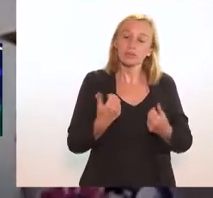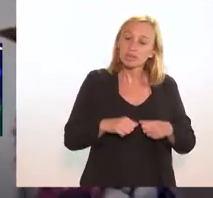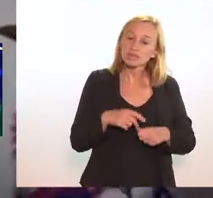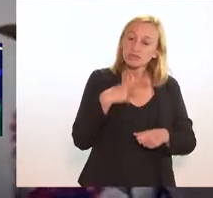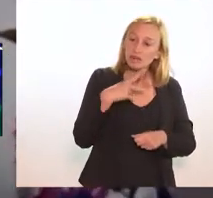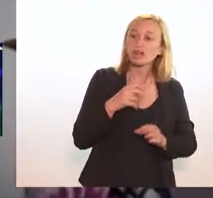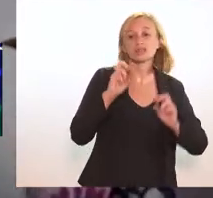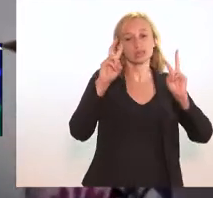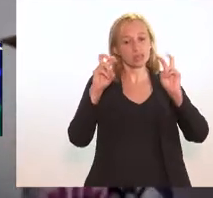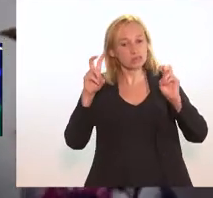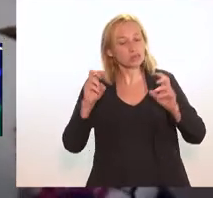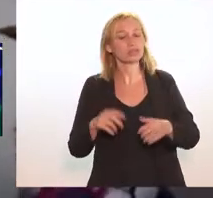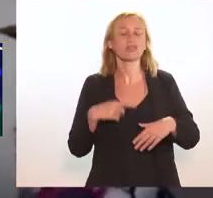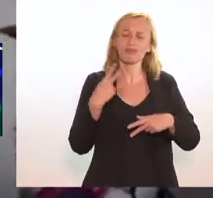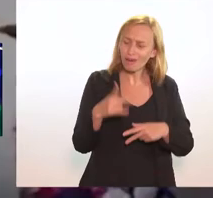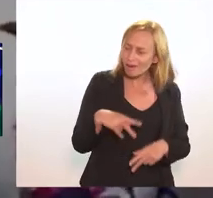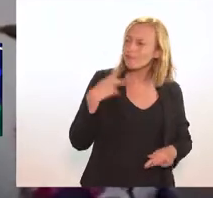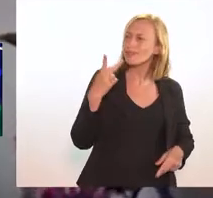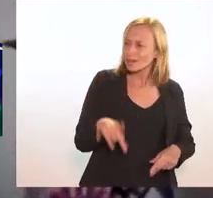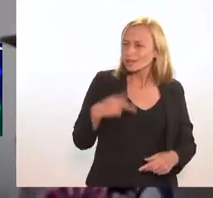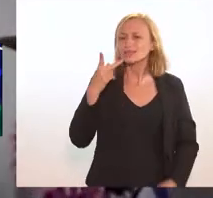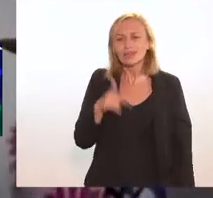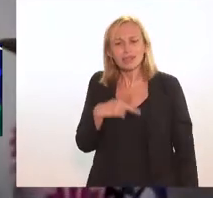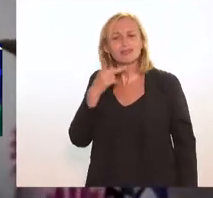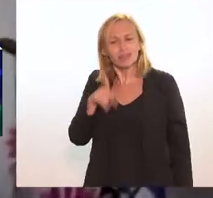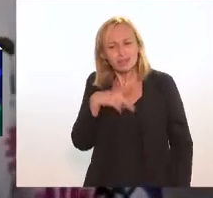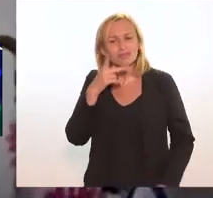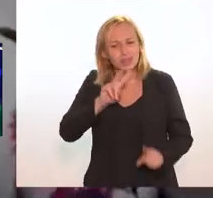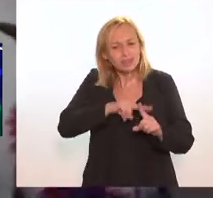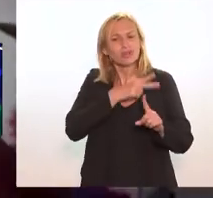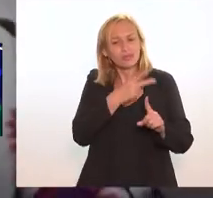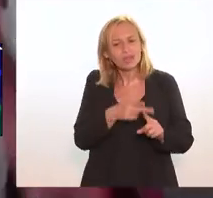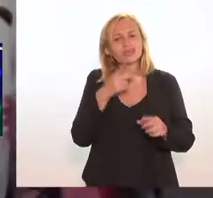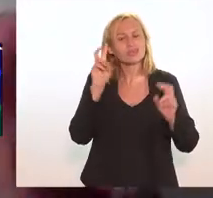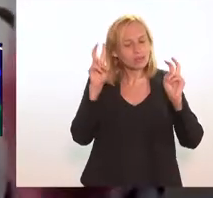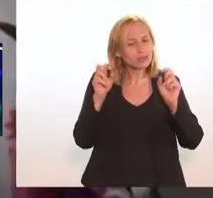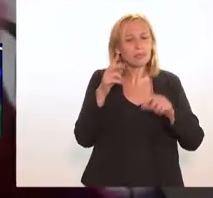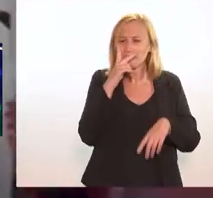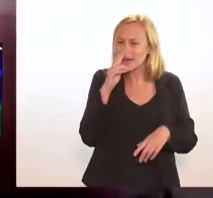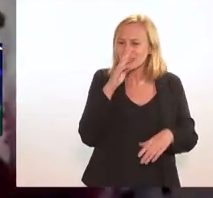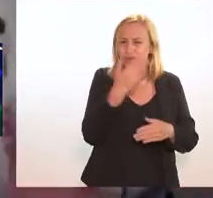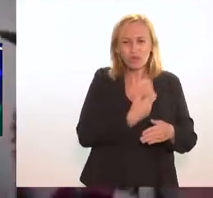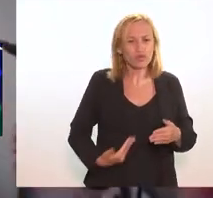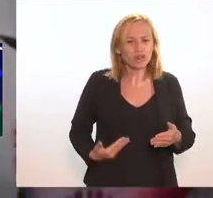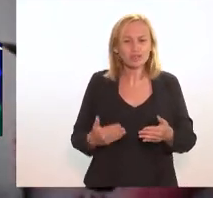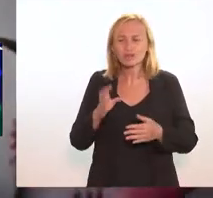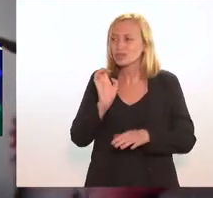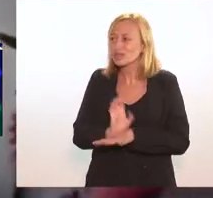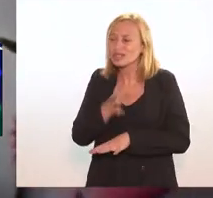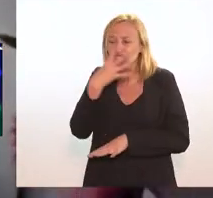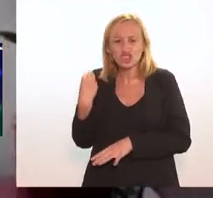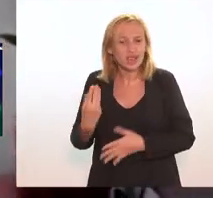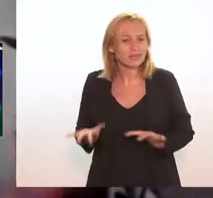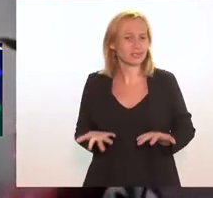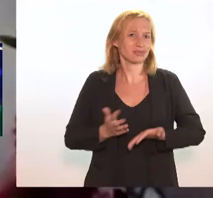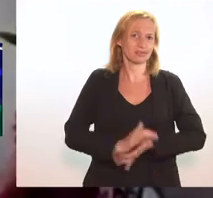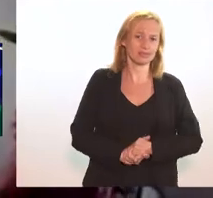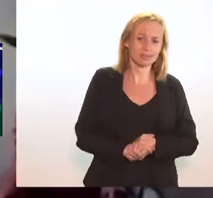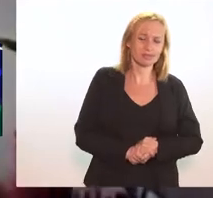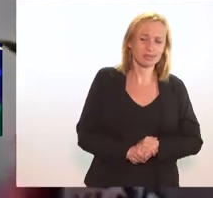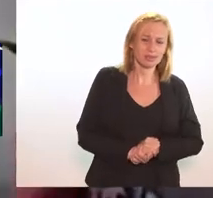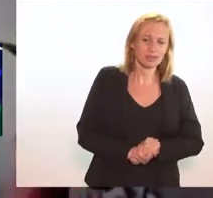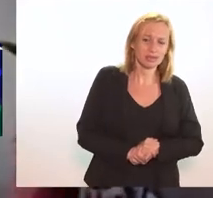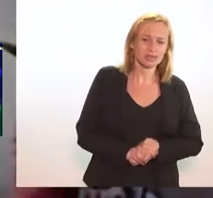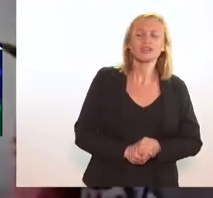questão, vem pontuando, vem se desdobrando em relação a essa questão, e parece que o governo do Estado faz vista grossa. Luiz Paulo cobrou,